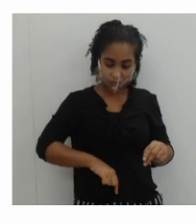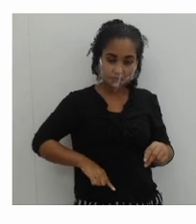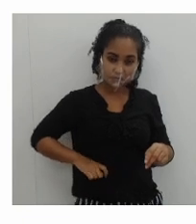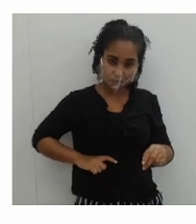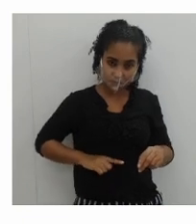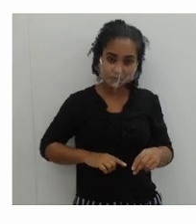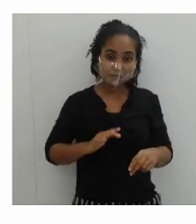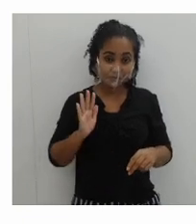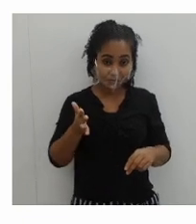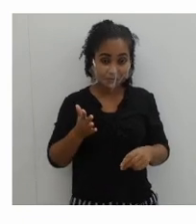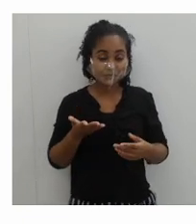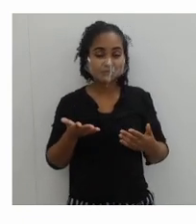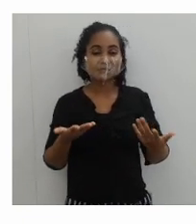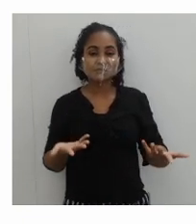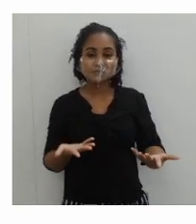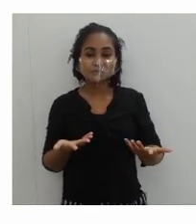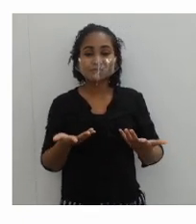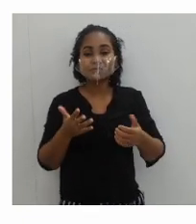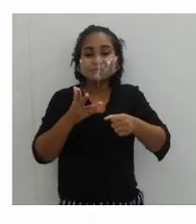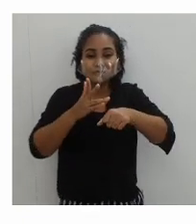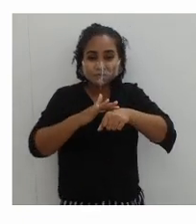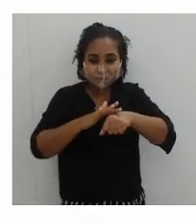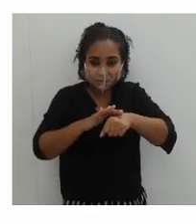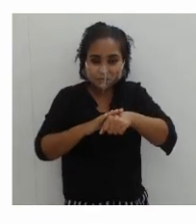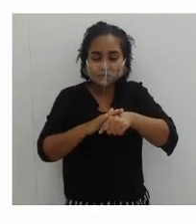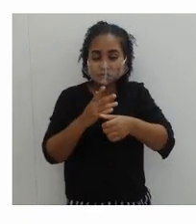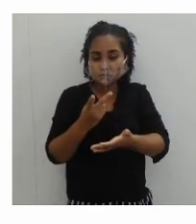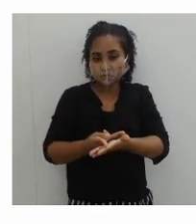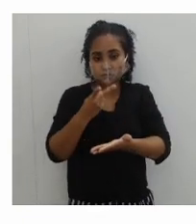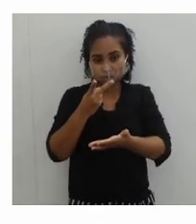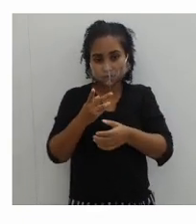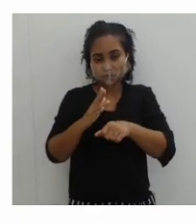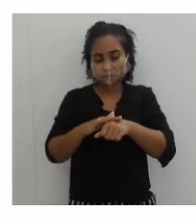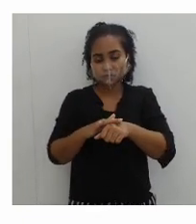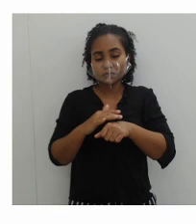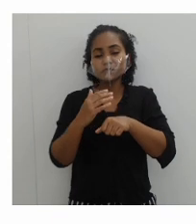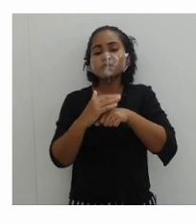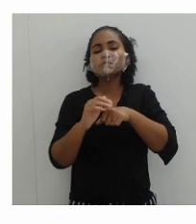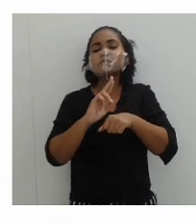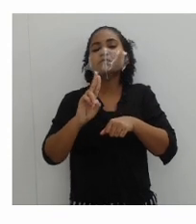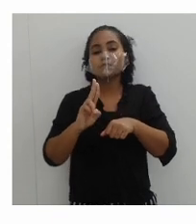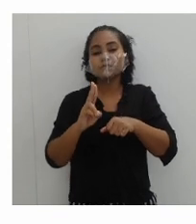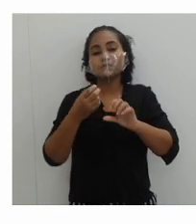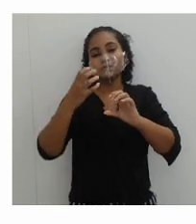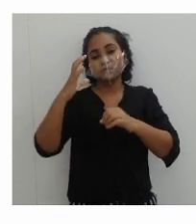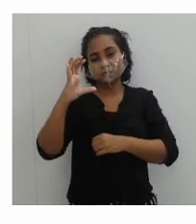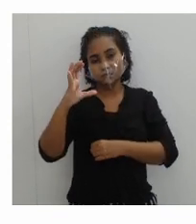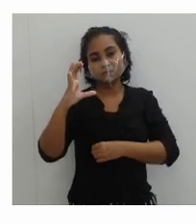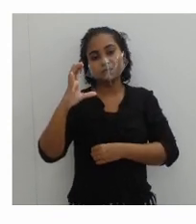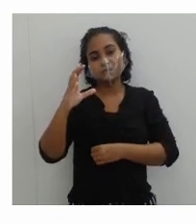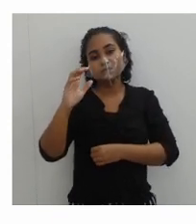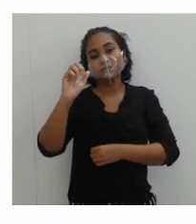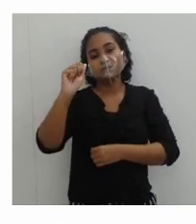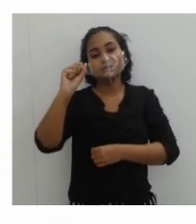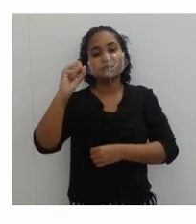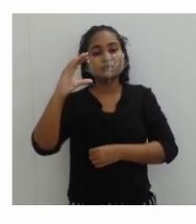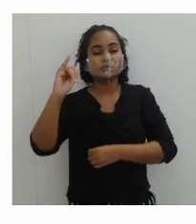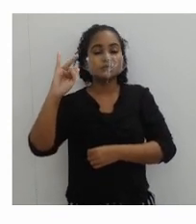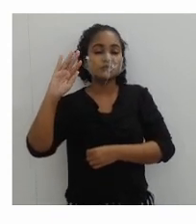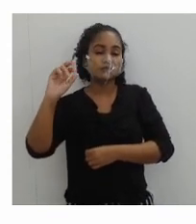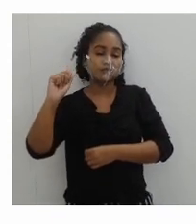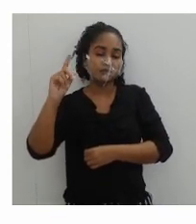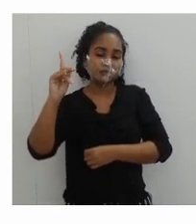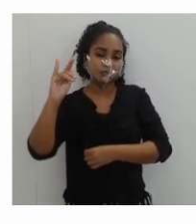lombriga, tá? Então, a doença causada pela lombriga é chamada de ascaridíase. É muito comum, é mais comum que